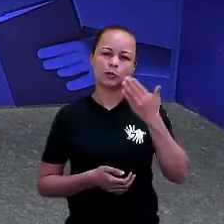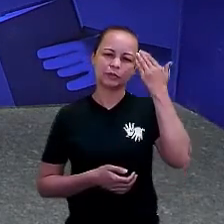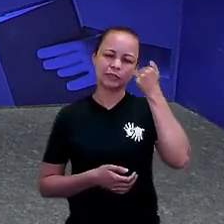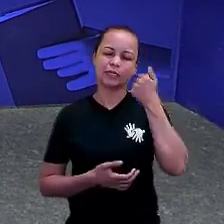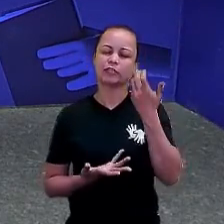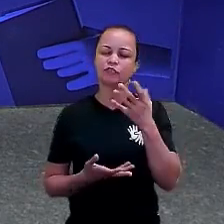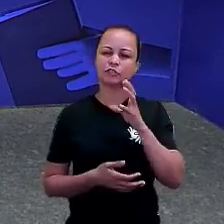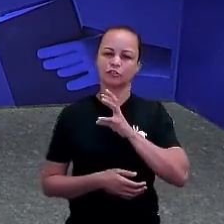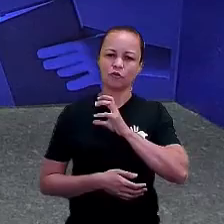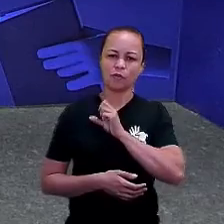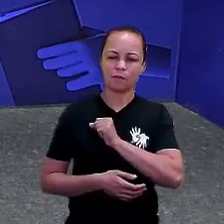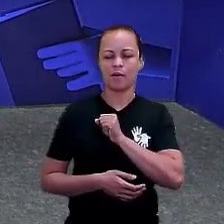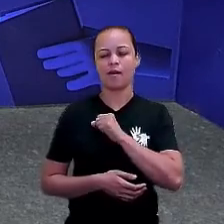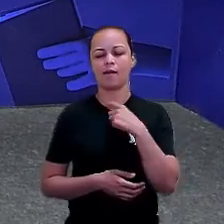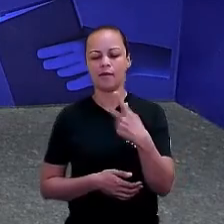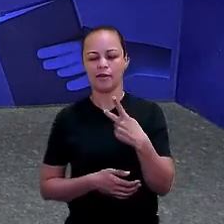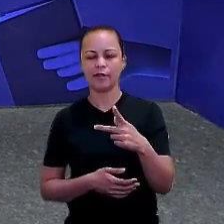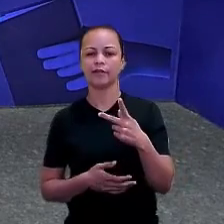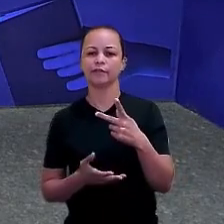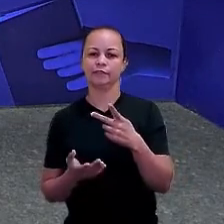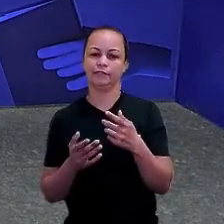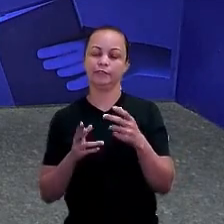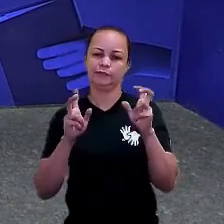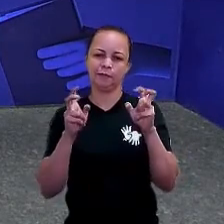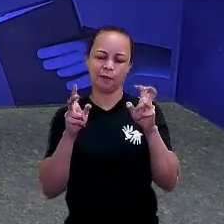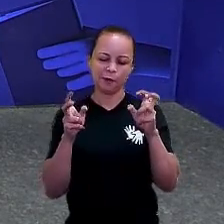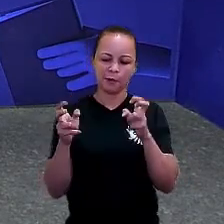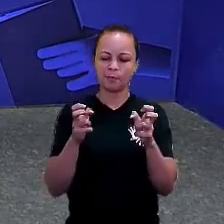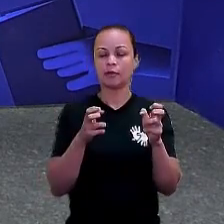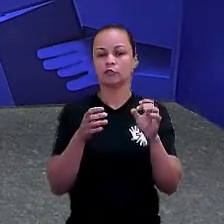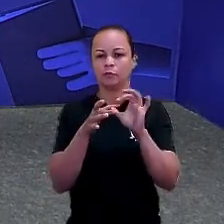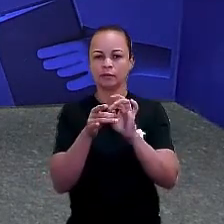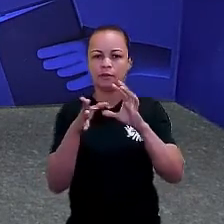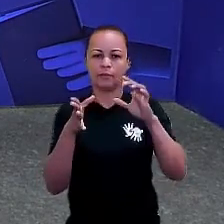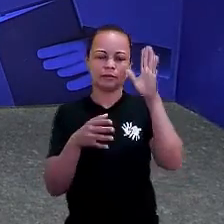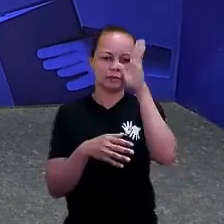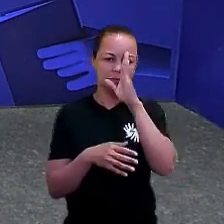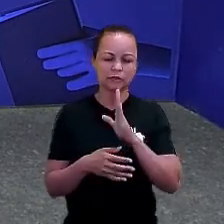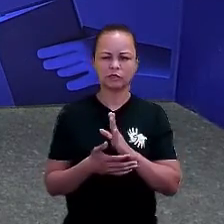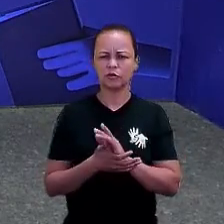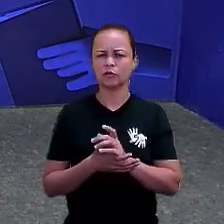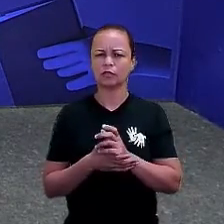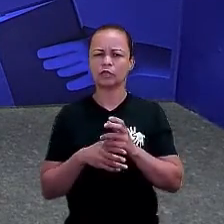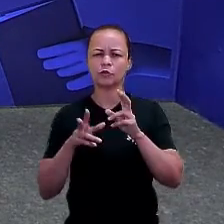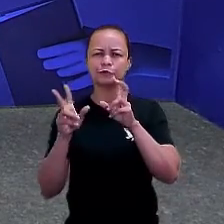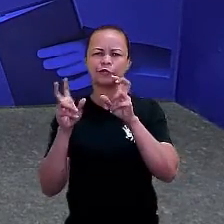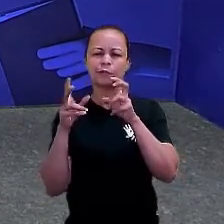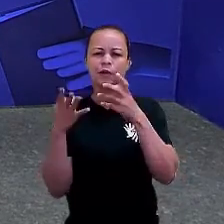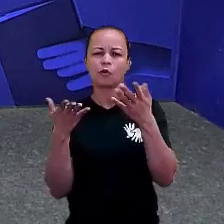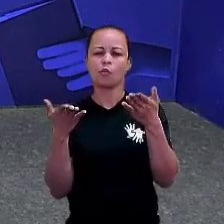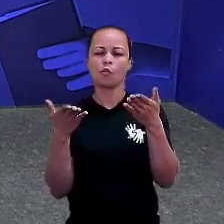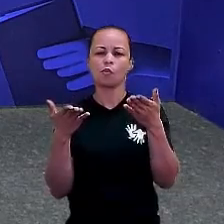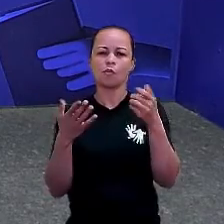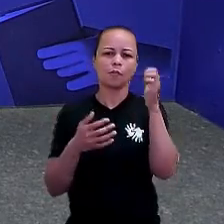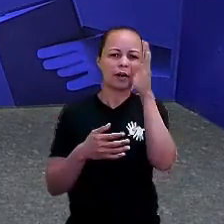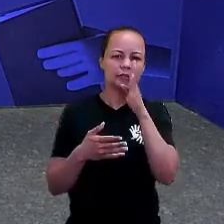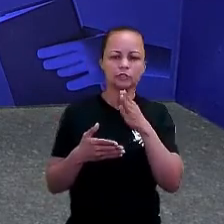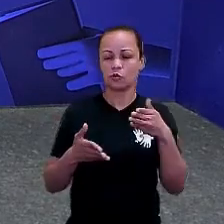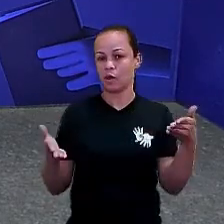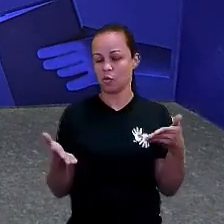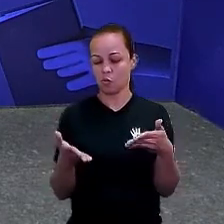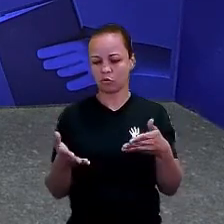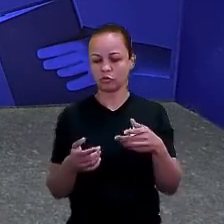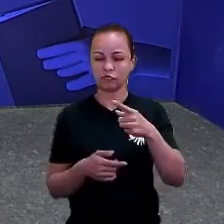sobre a independência do Brasil. Quando vocês conhecem os fatores que levam o Brasil a ser como ele é atualmente, vocês